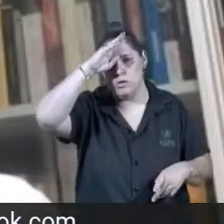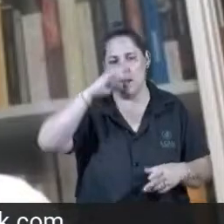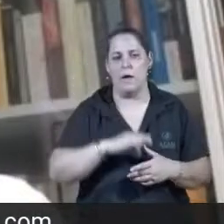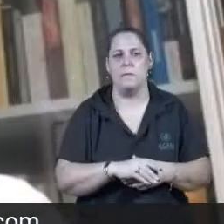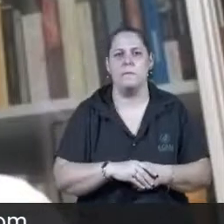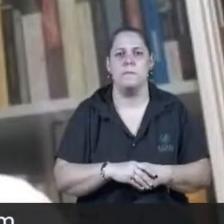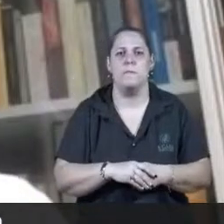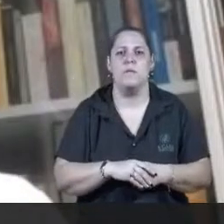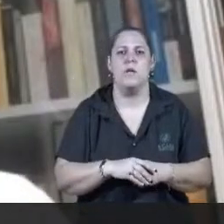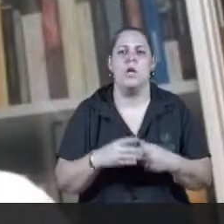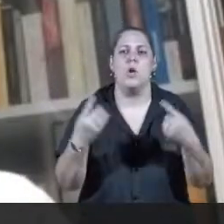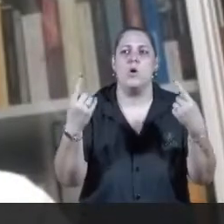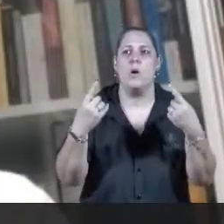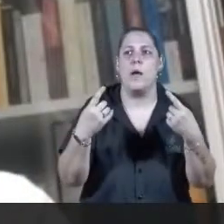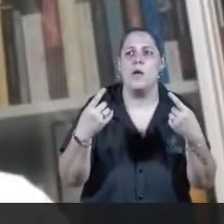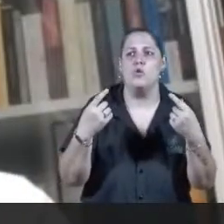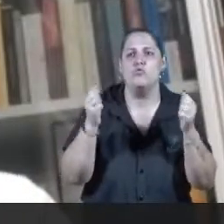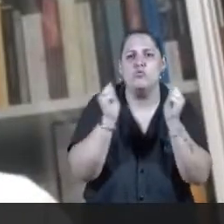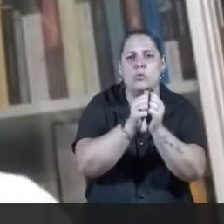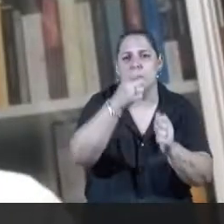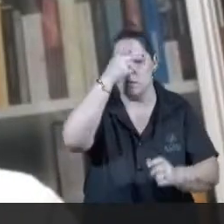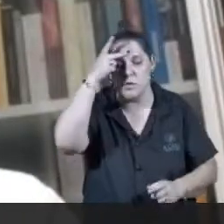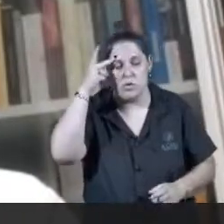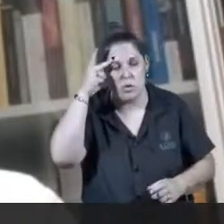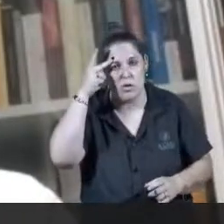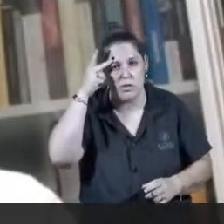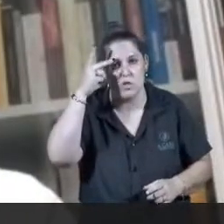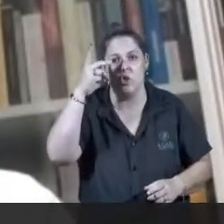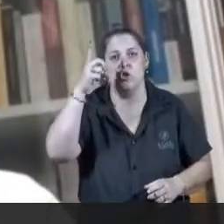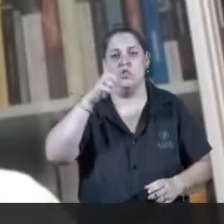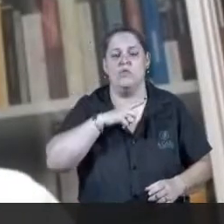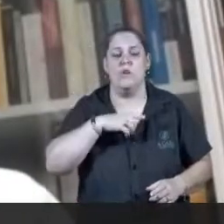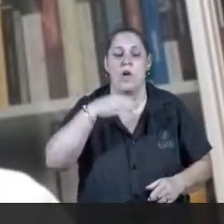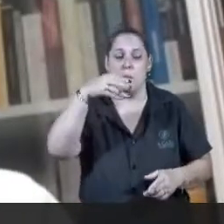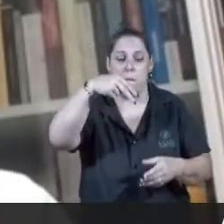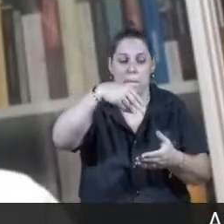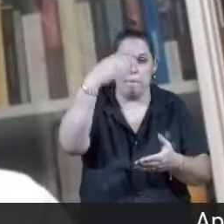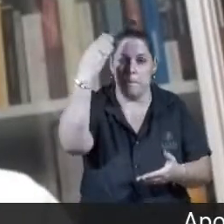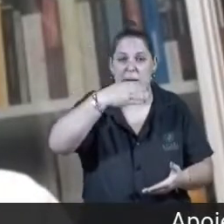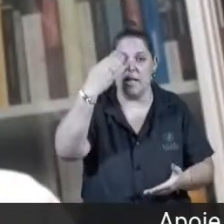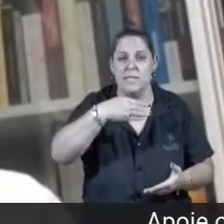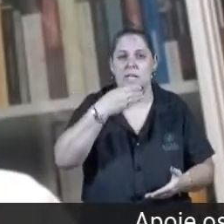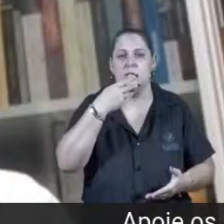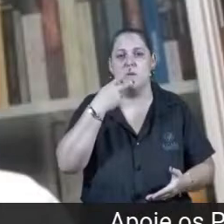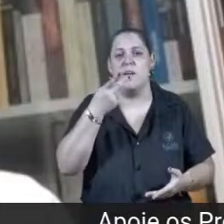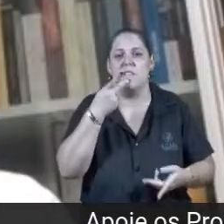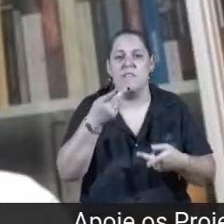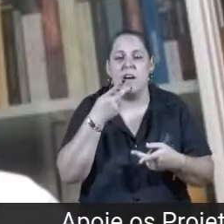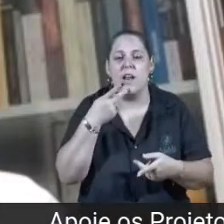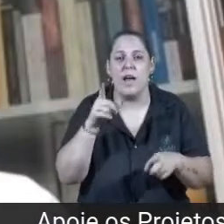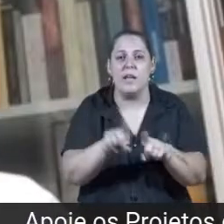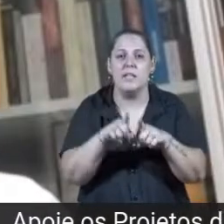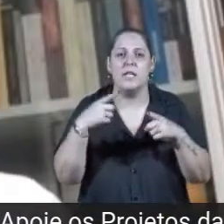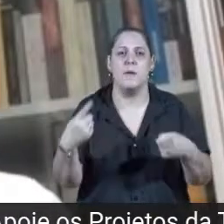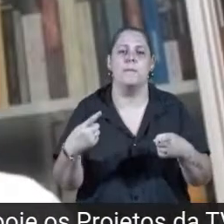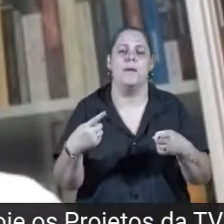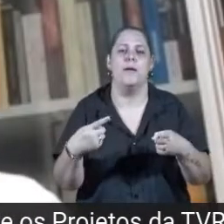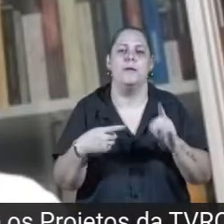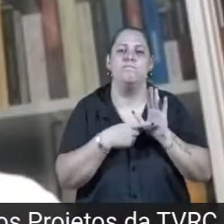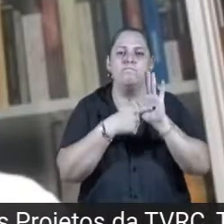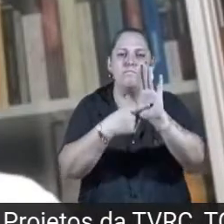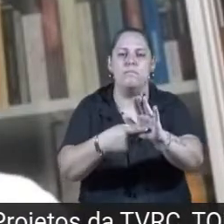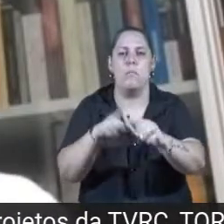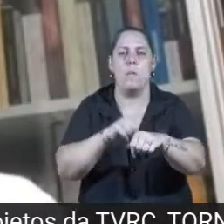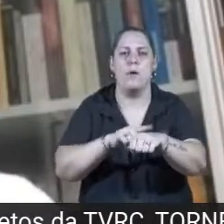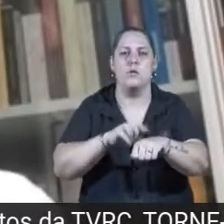aqueles que lá estiveram para depor, e também protagonizou um dos momentos mais